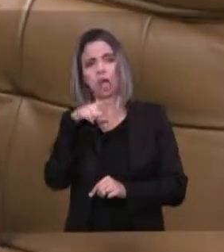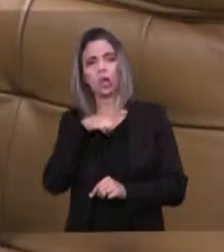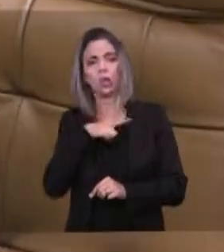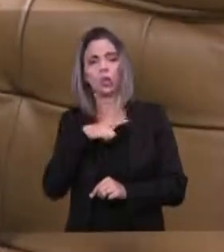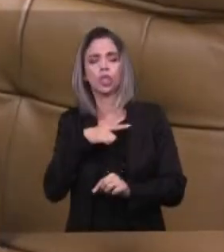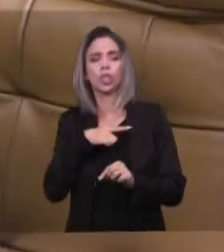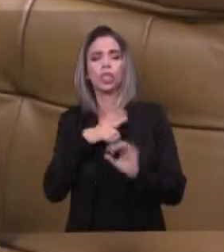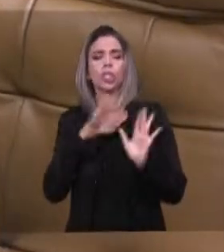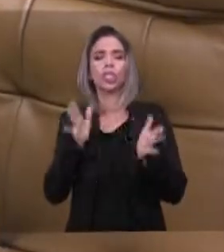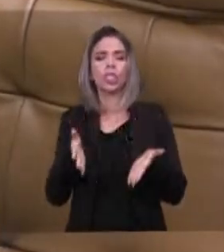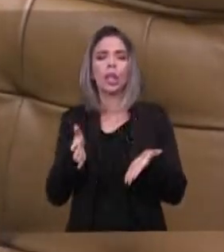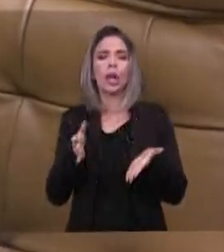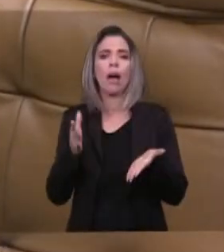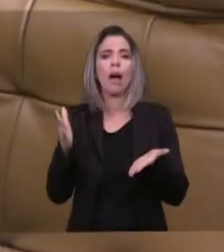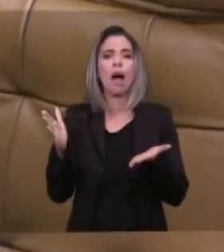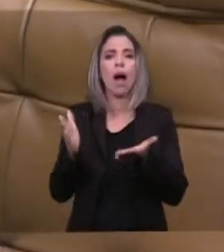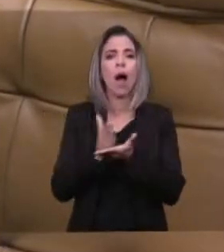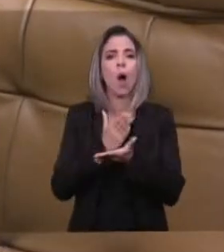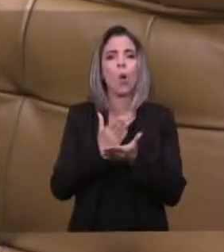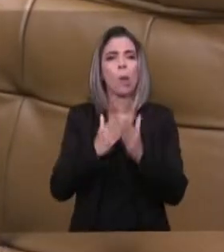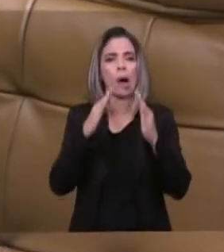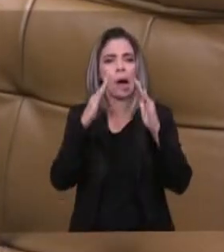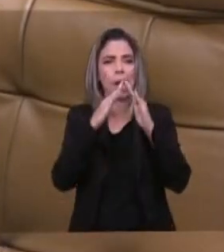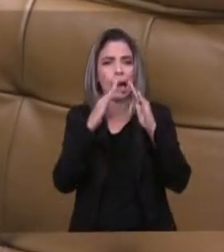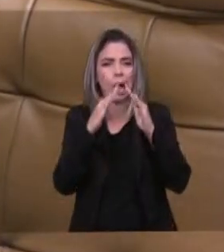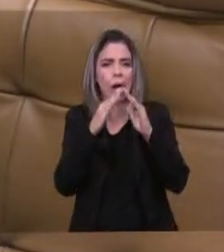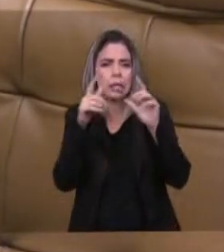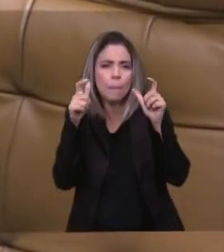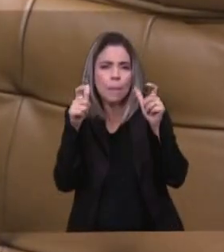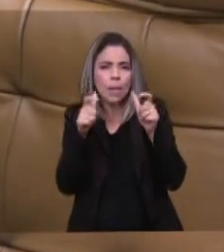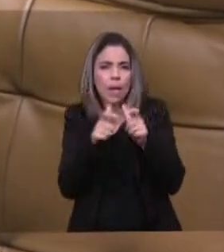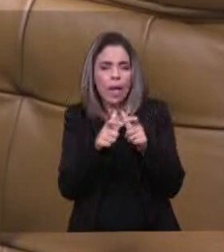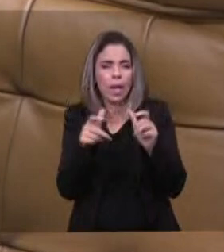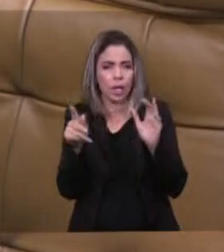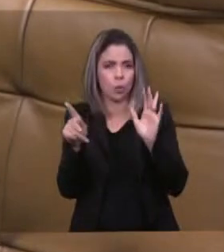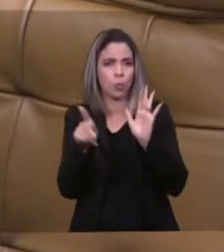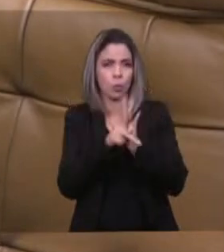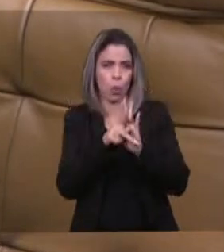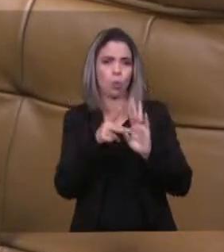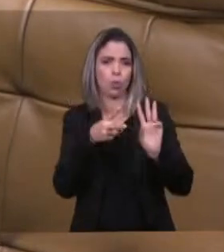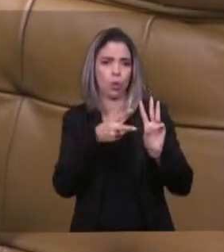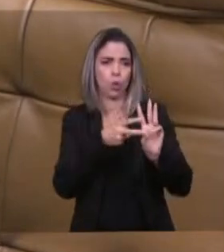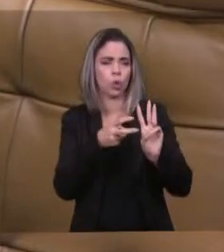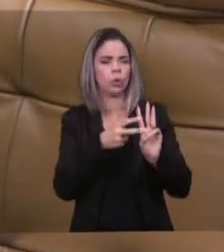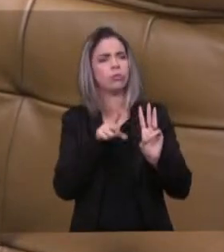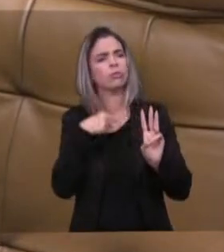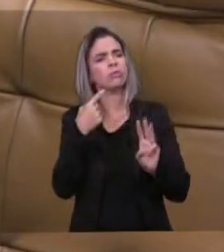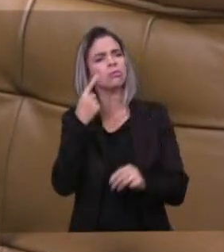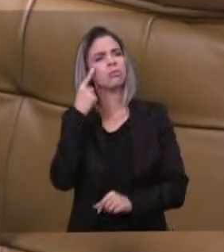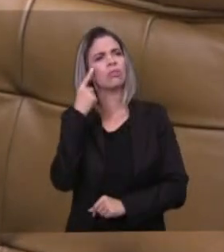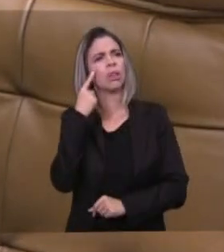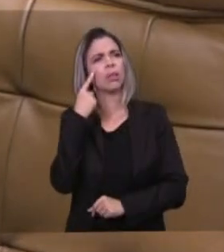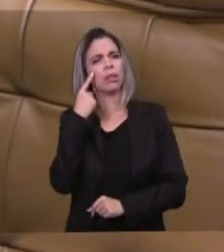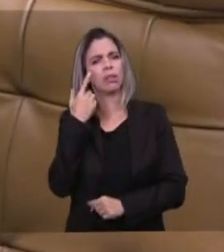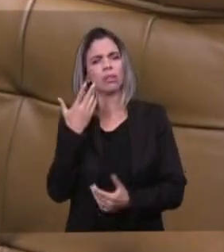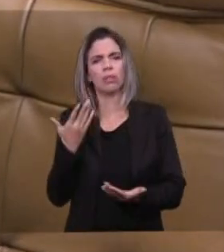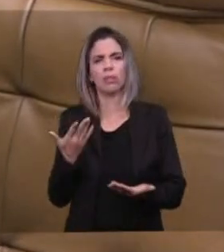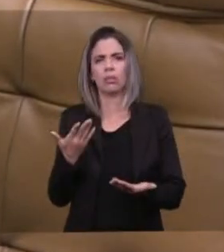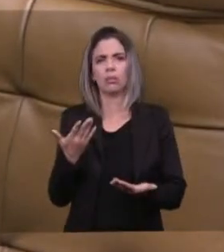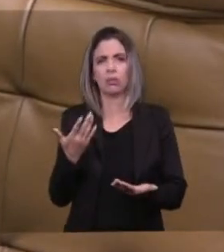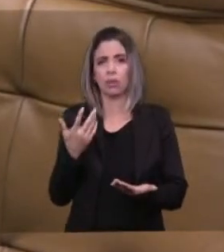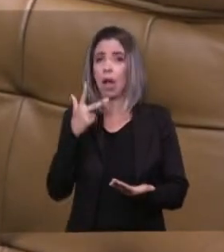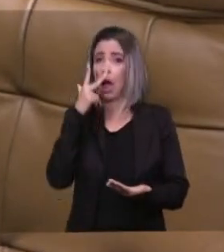umas pequenas ocas, casas pequenas. Nós perguntamos, e Sacarme há de se